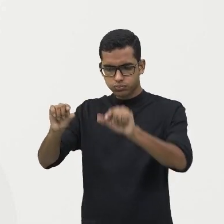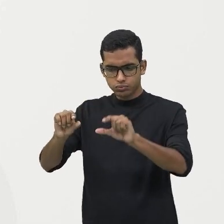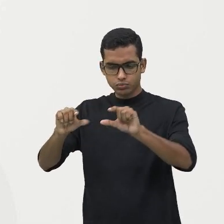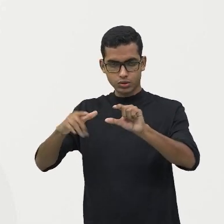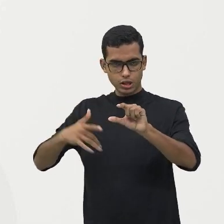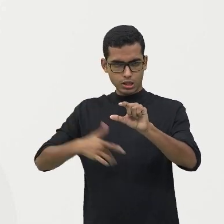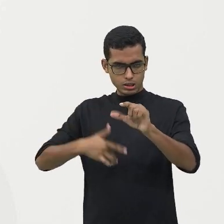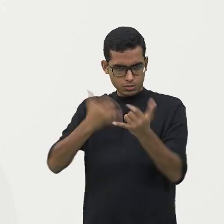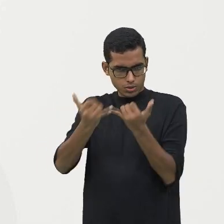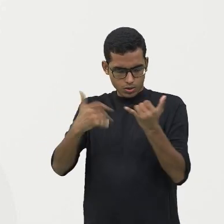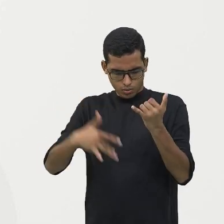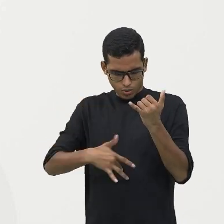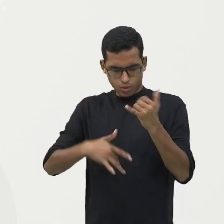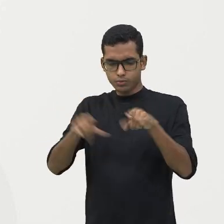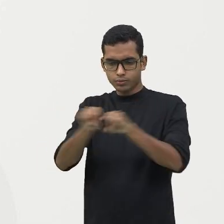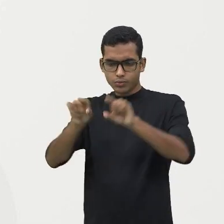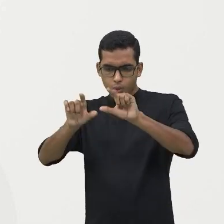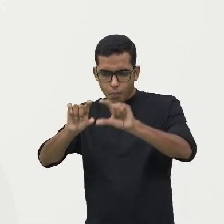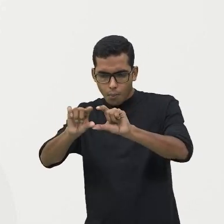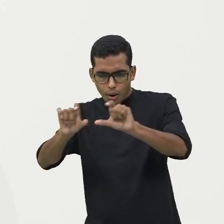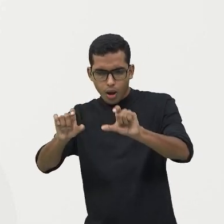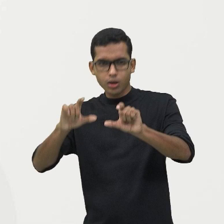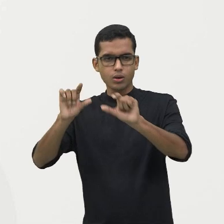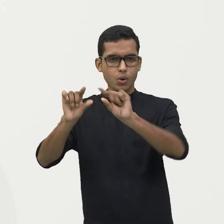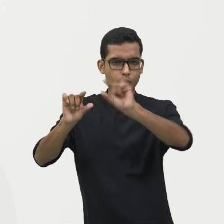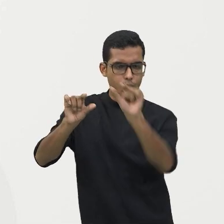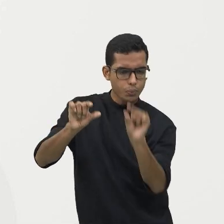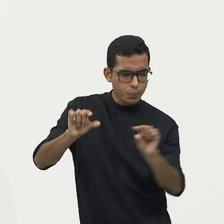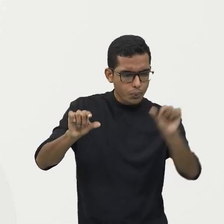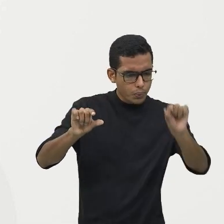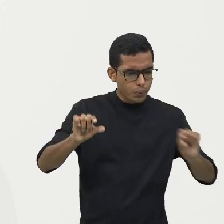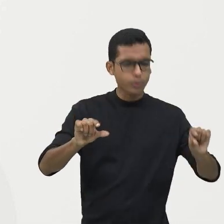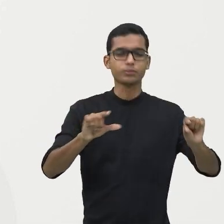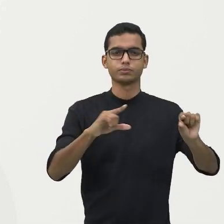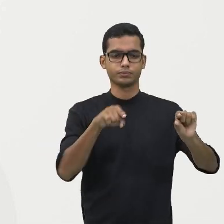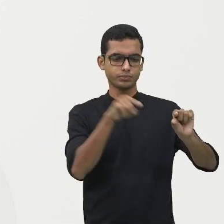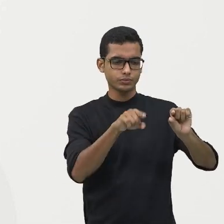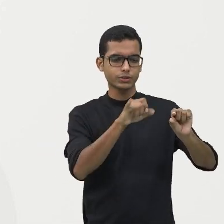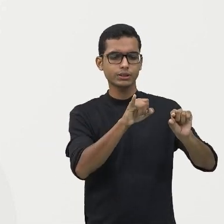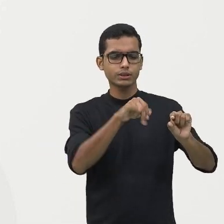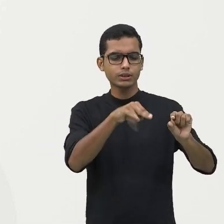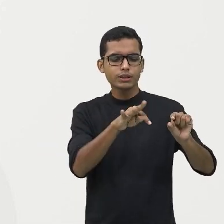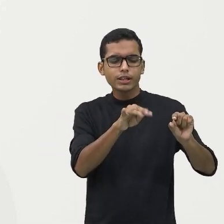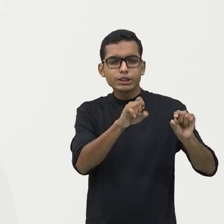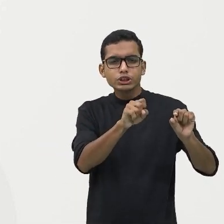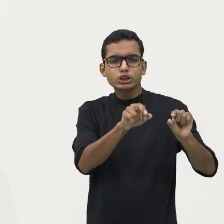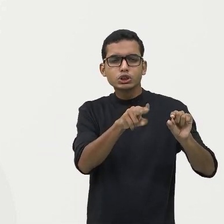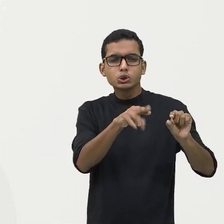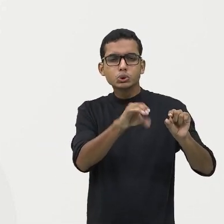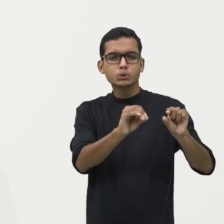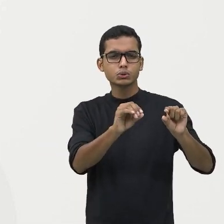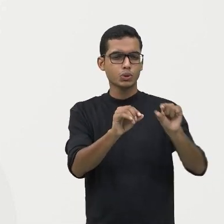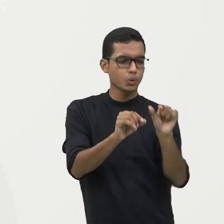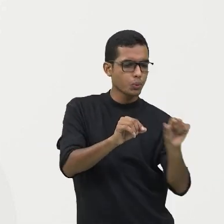eles também têm sistema digestório. Igual o nosso? Igual não, mas